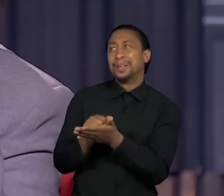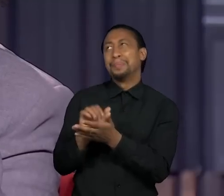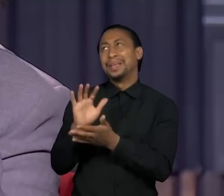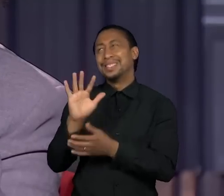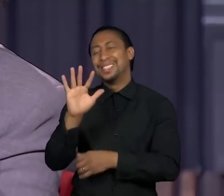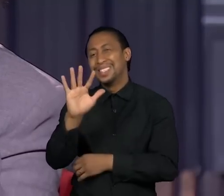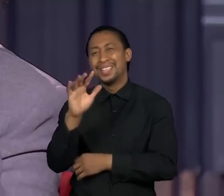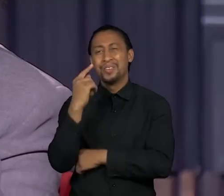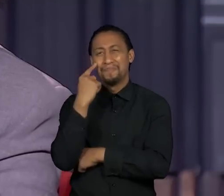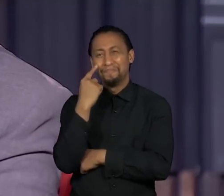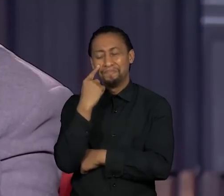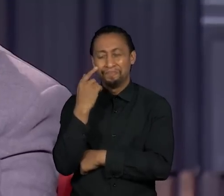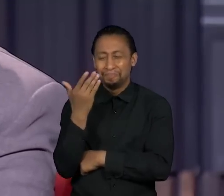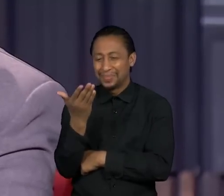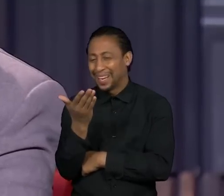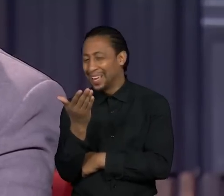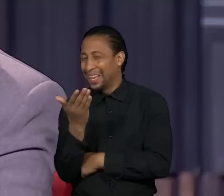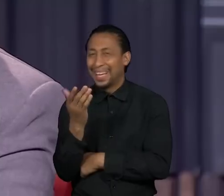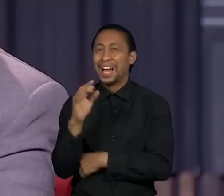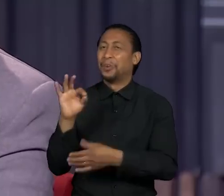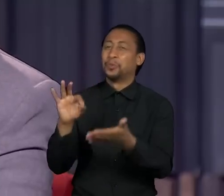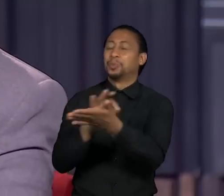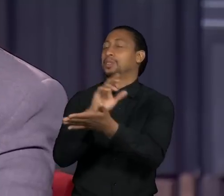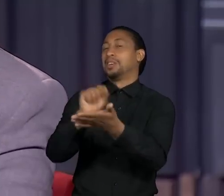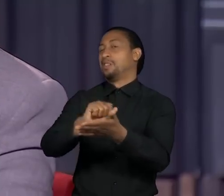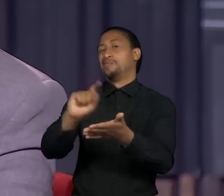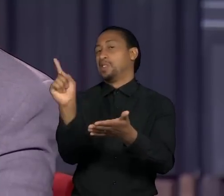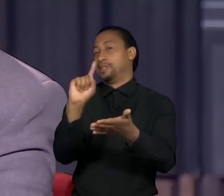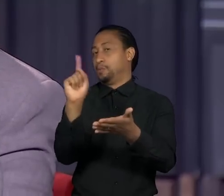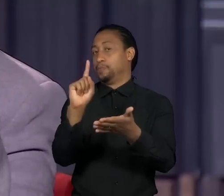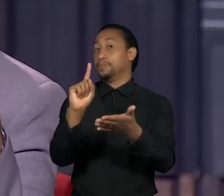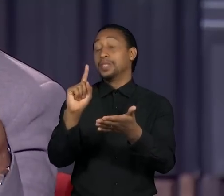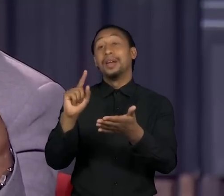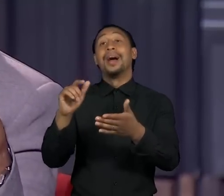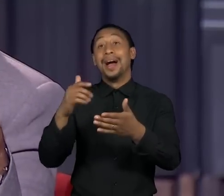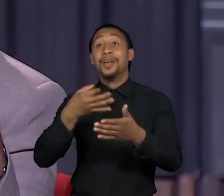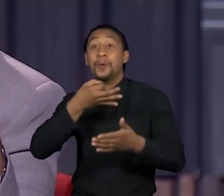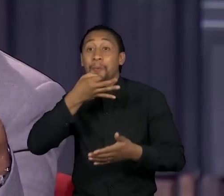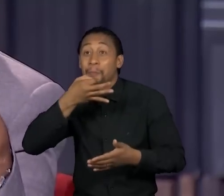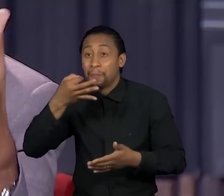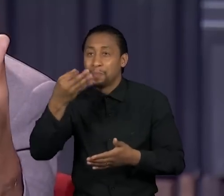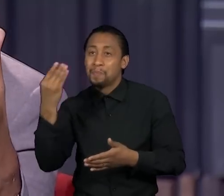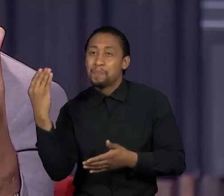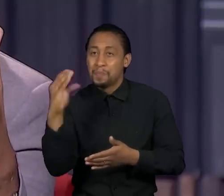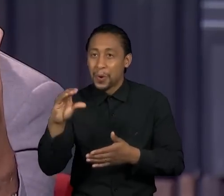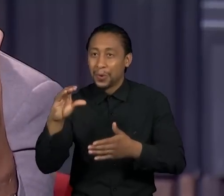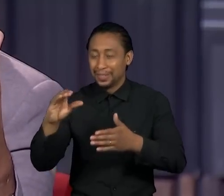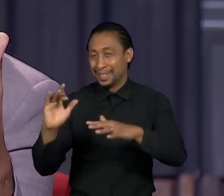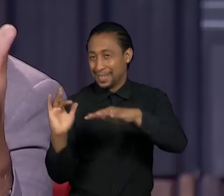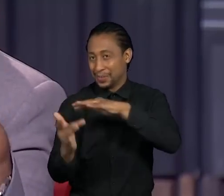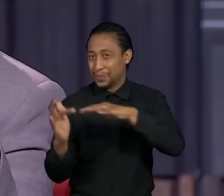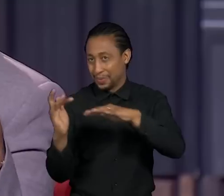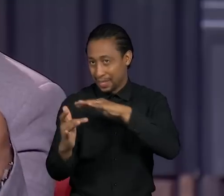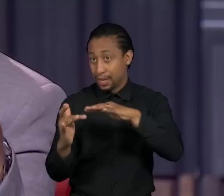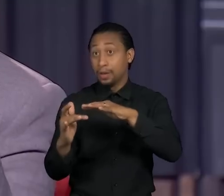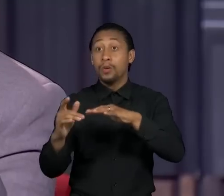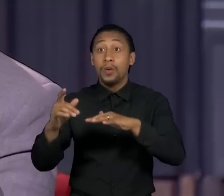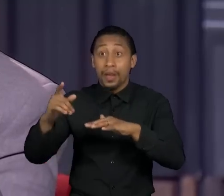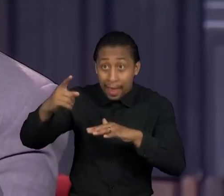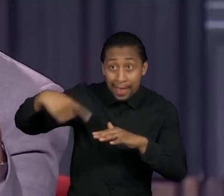que aí eu vi e falei, pô, não vou me inscrever não. E aí eu fiz um comentário na postagem deles e